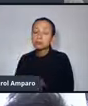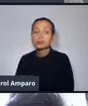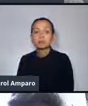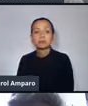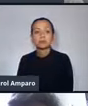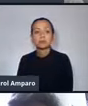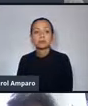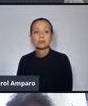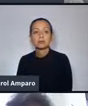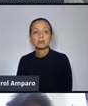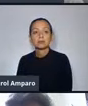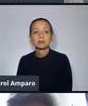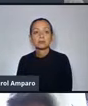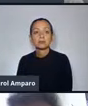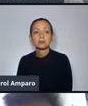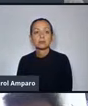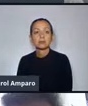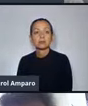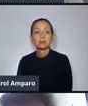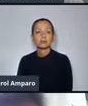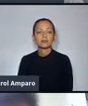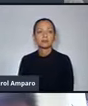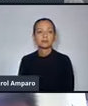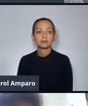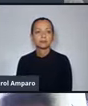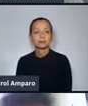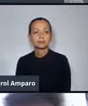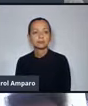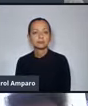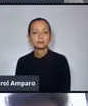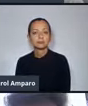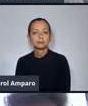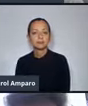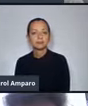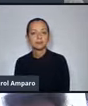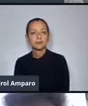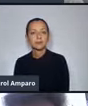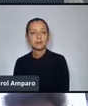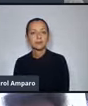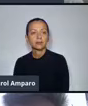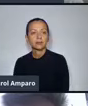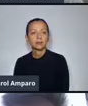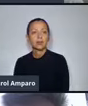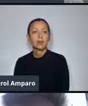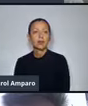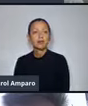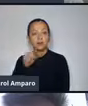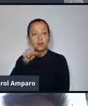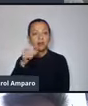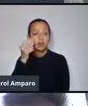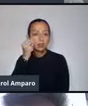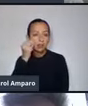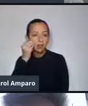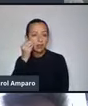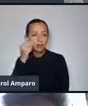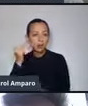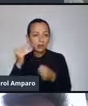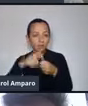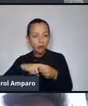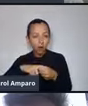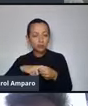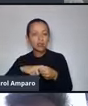Aí acredito que vai restabelecer o sinal. Enquanto o senhor retorna aí, o Guilherme vai tentando te